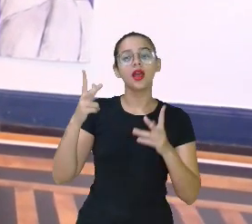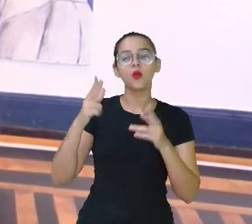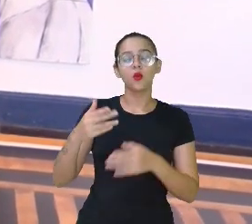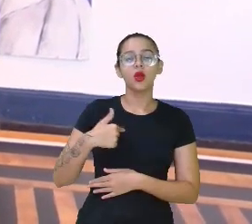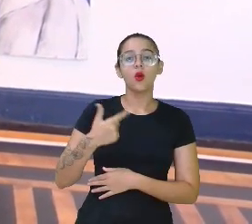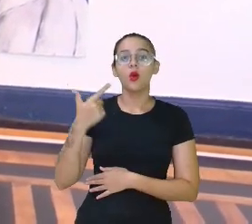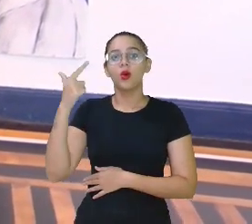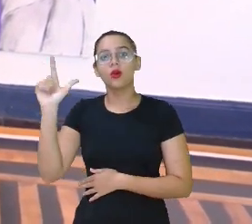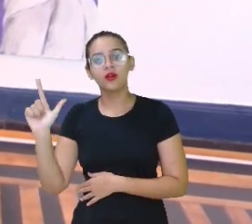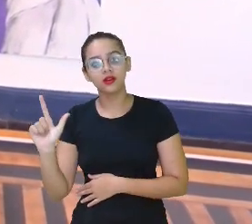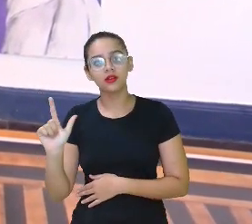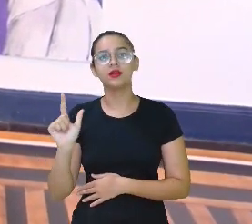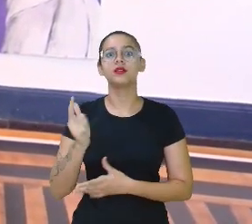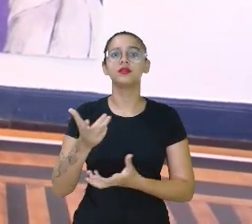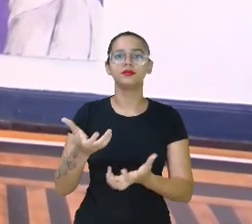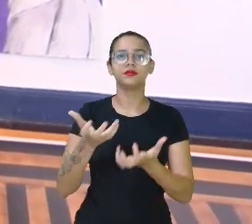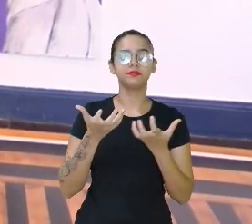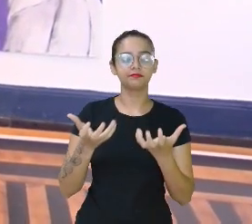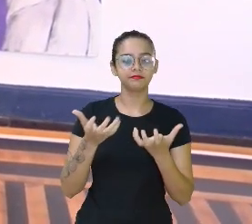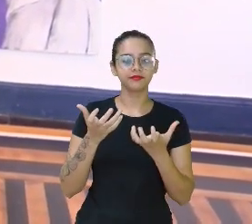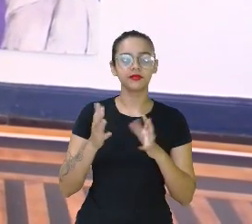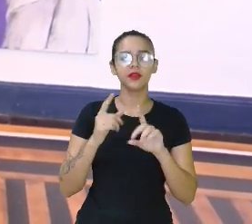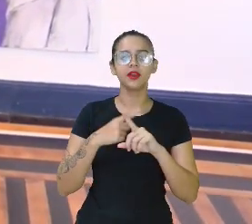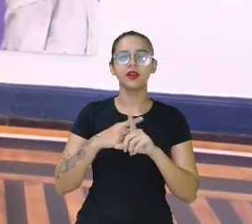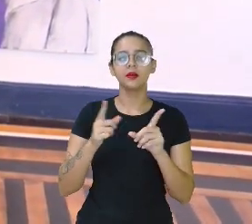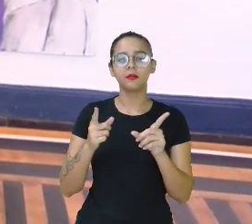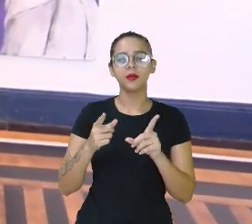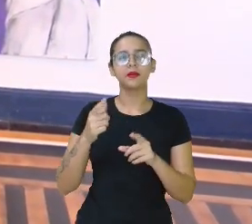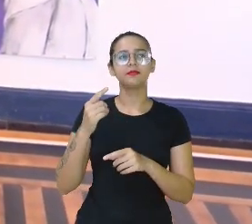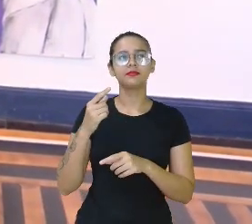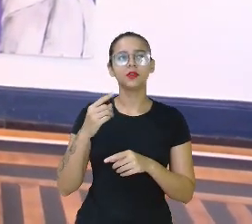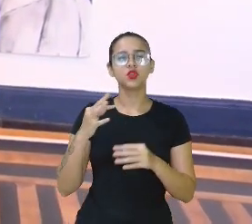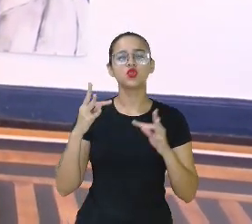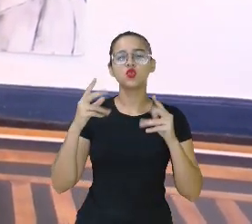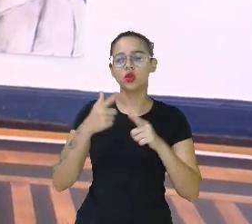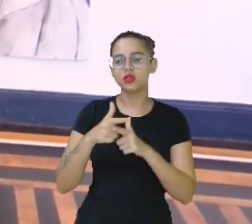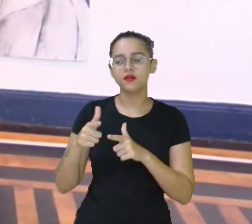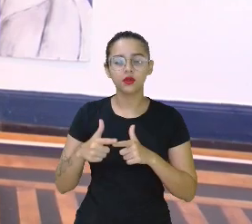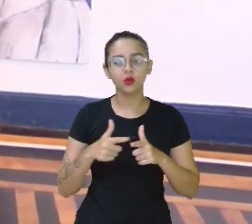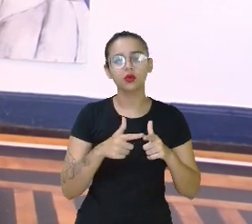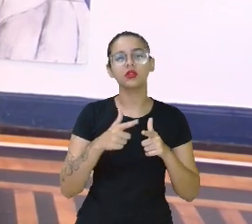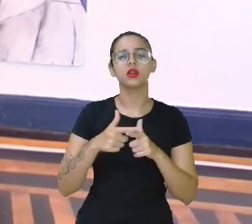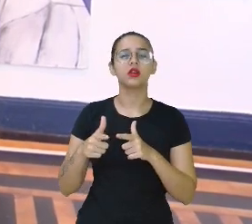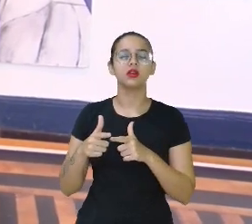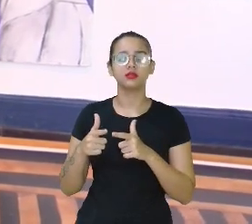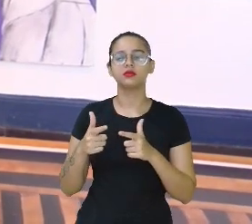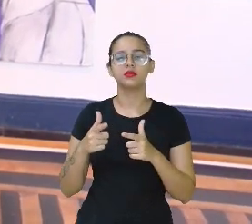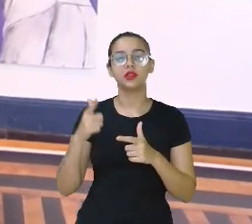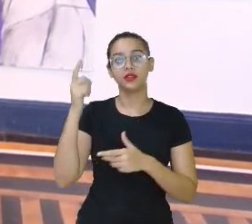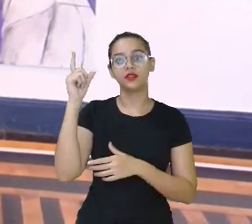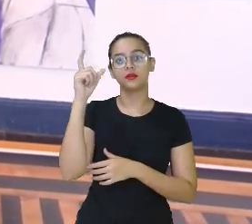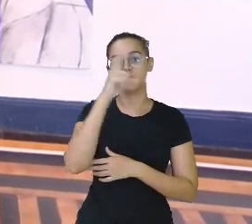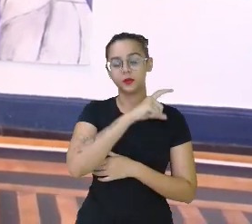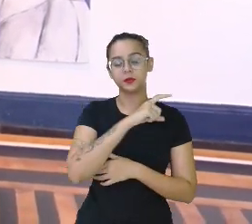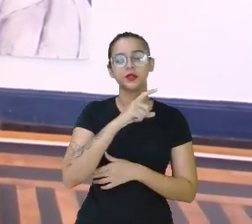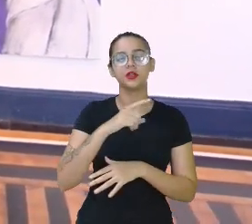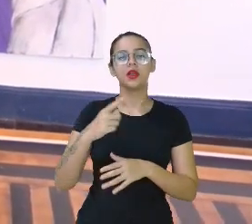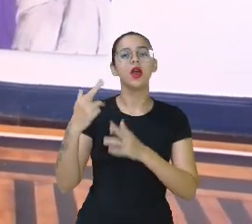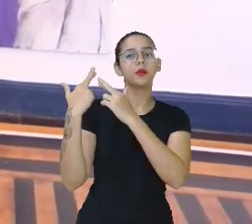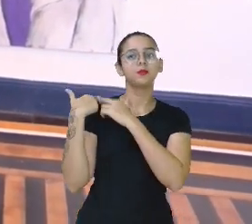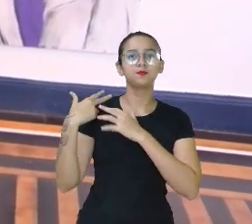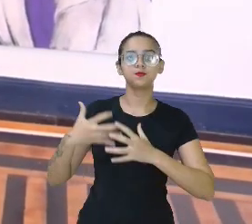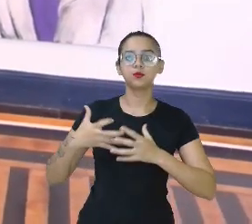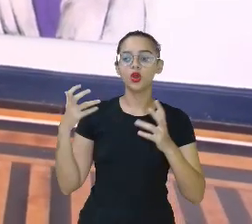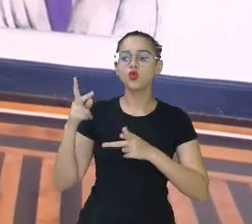outras queriam, mas a gente sabe todos os perrengues. Então, para mim, ser um artista de periferia é carregar uma grande responsabilidade, uma responsabilidade de